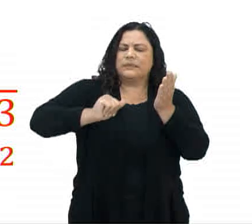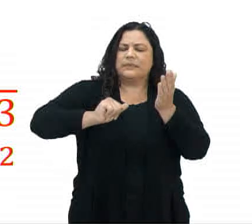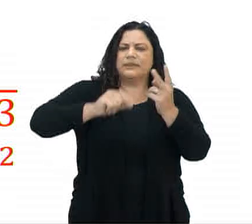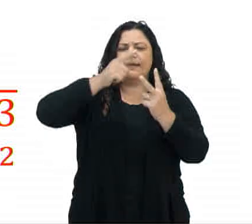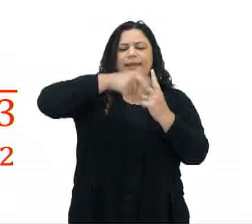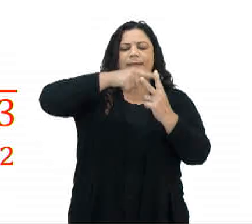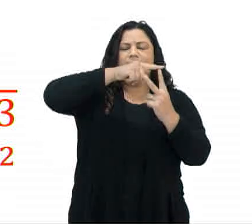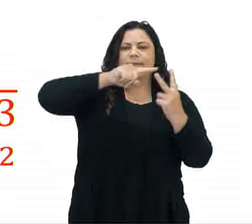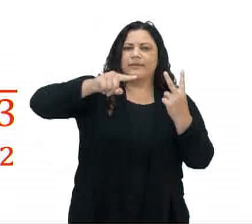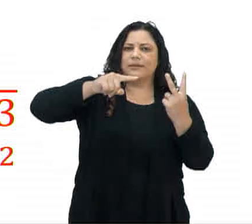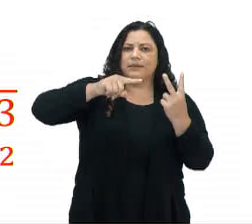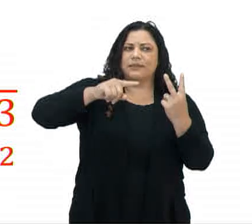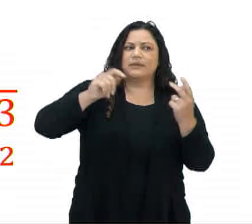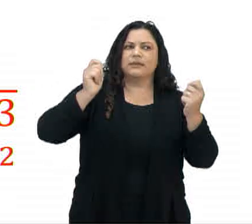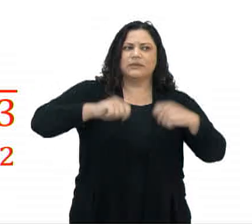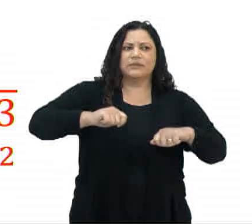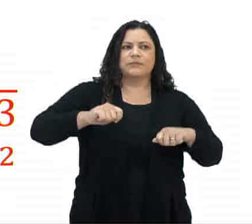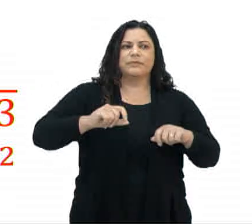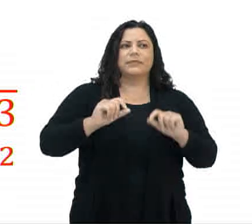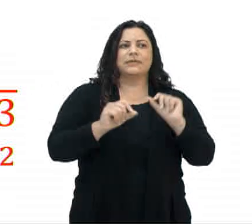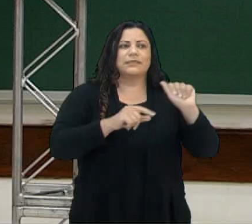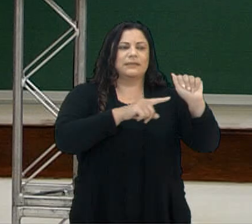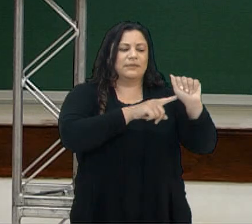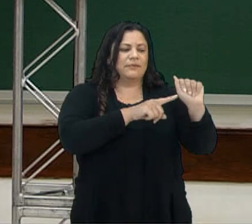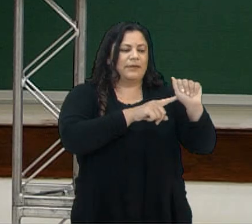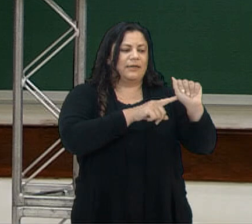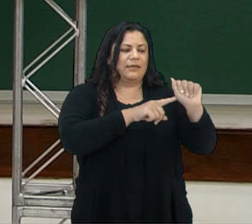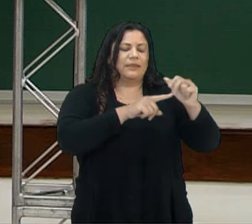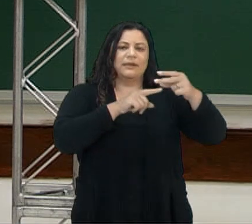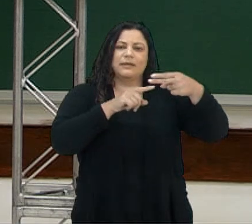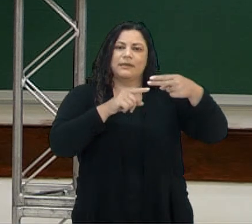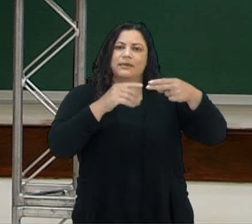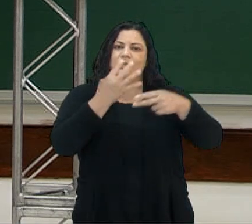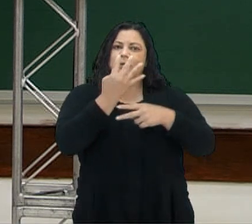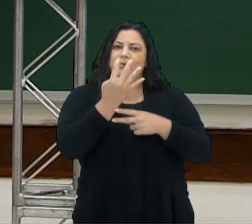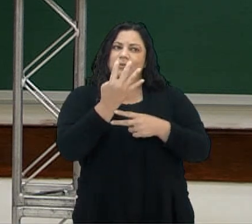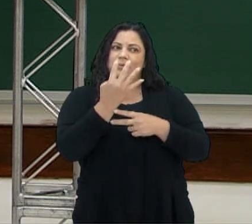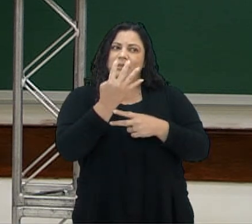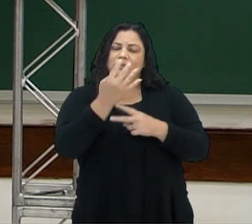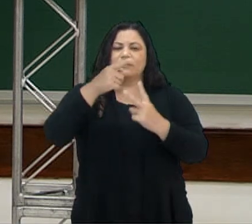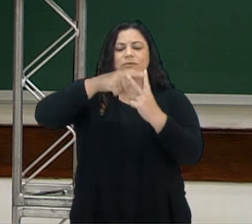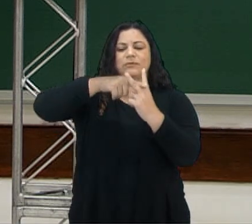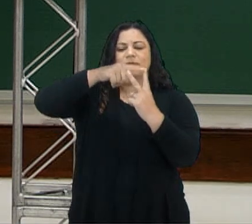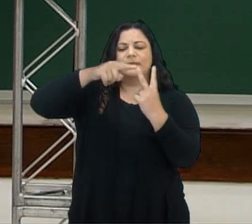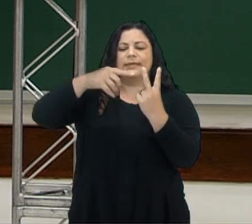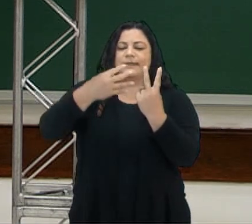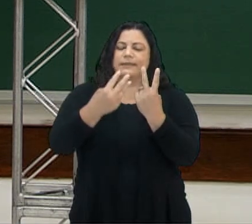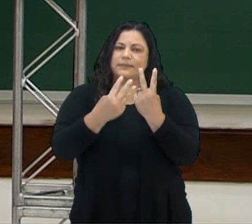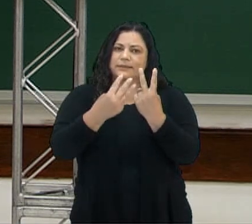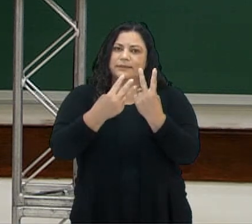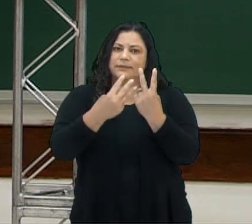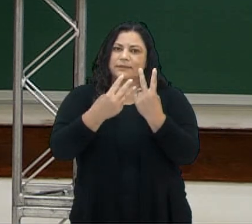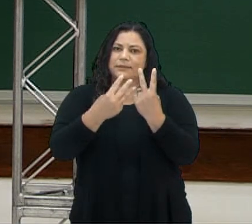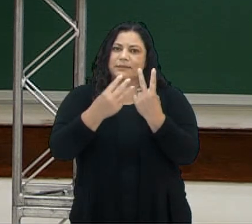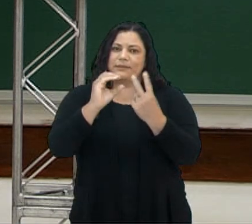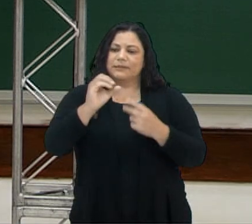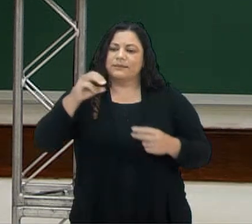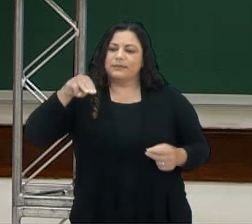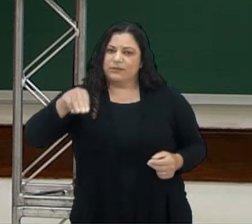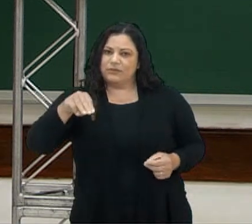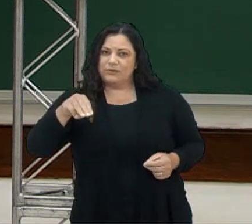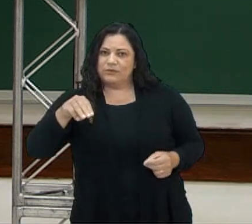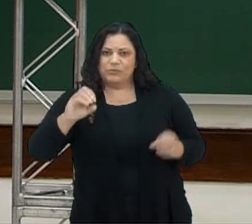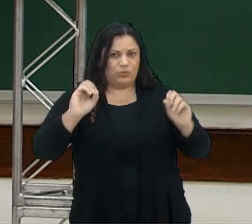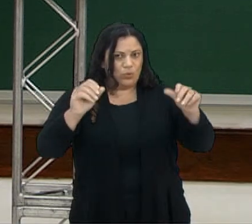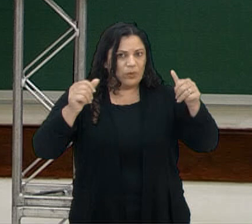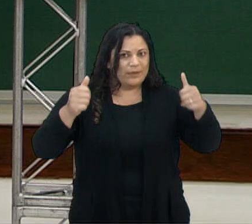racionalizar. Teremos um apótema igual a 4 raiz de 3 centímetros, ok?